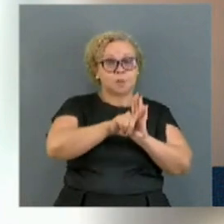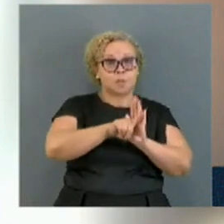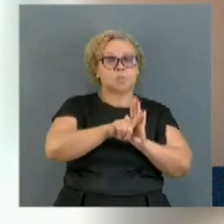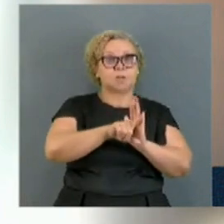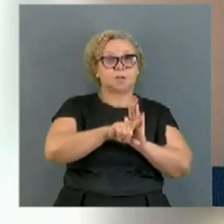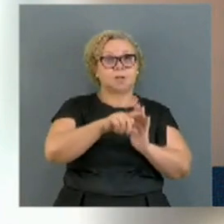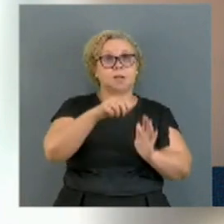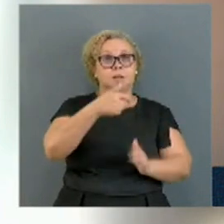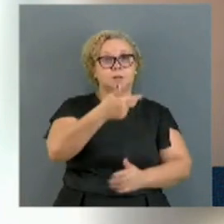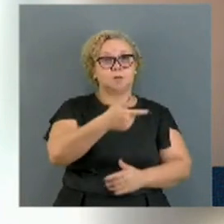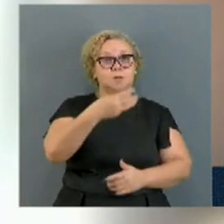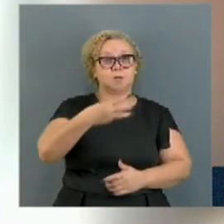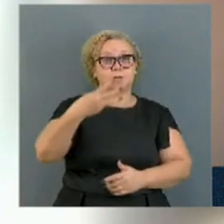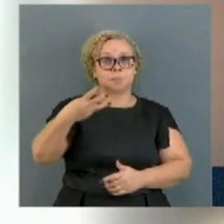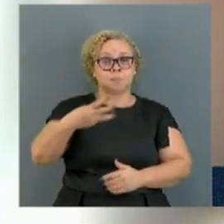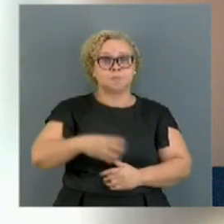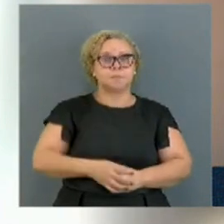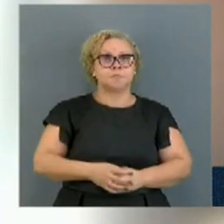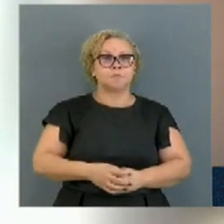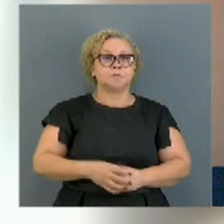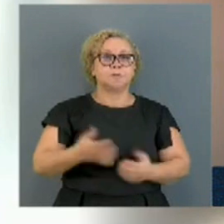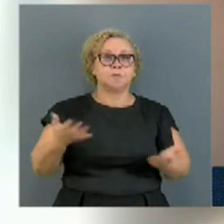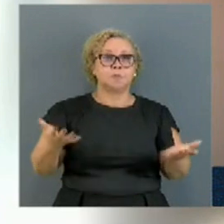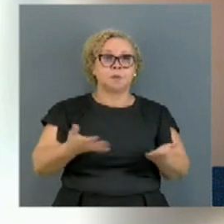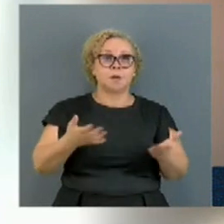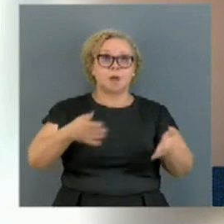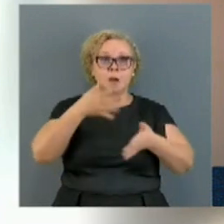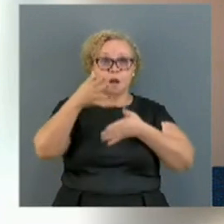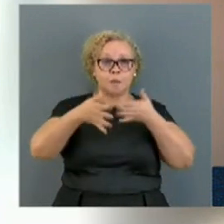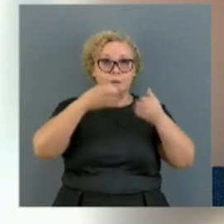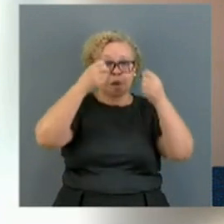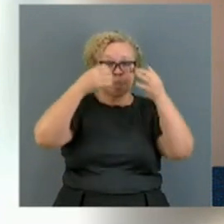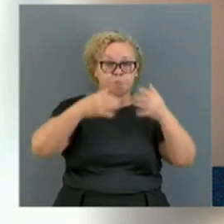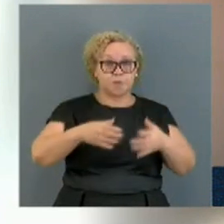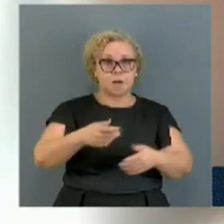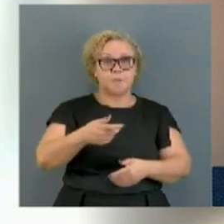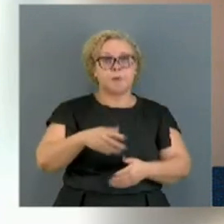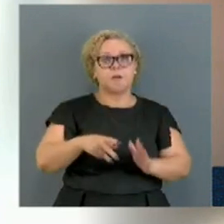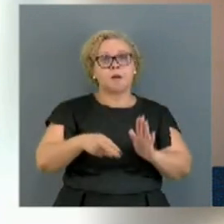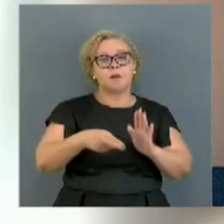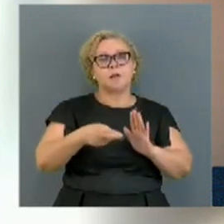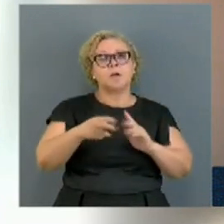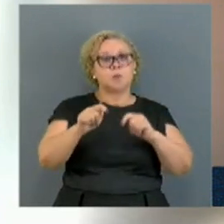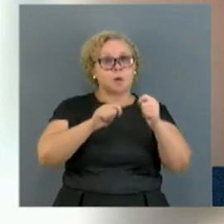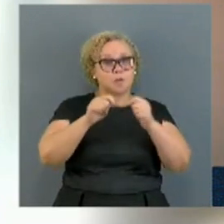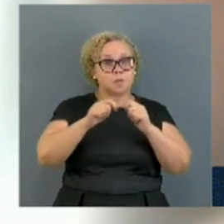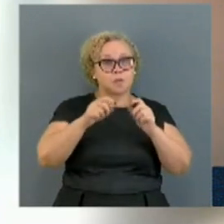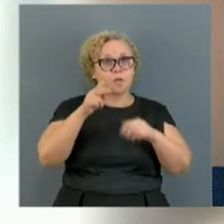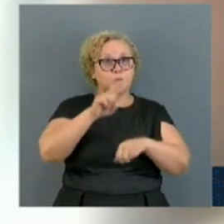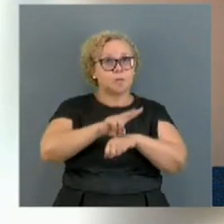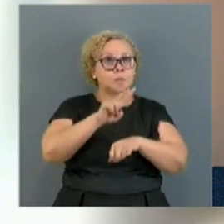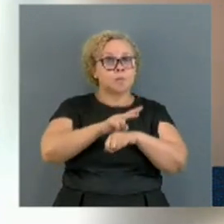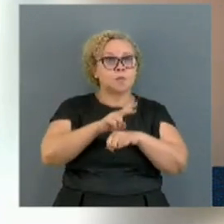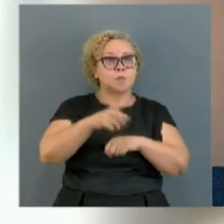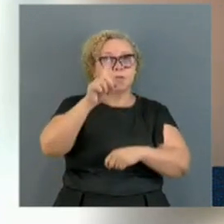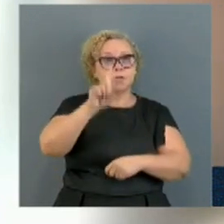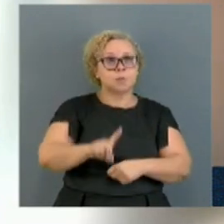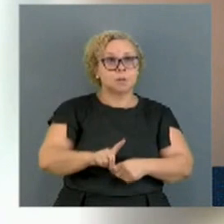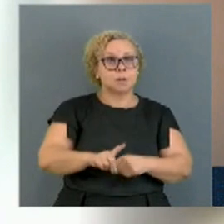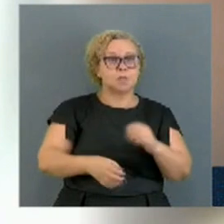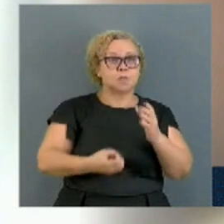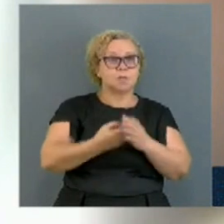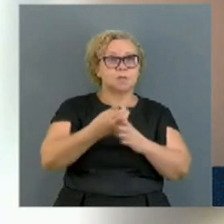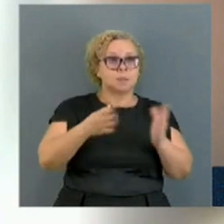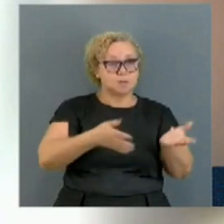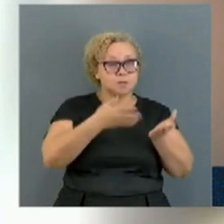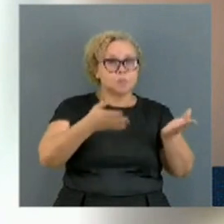uma narrativa falaciosa que vejo muito sendo difundida ainda. Uma regulação que proteja direitos, cria obrigações de governança e incentivos à